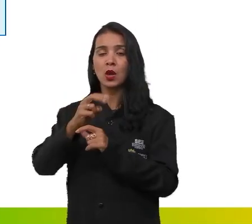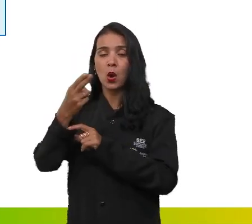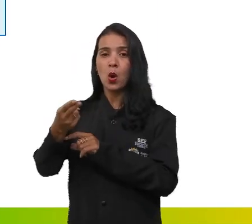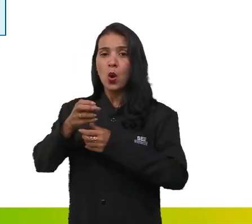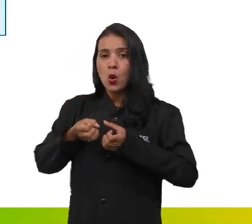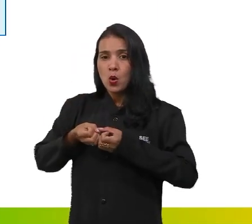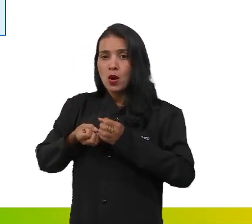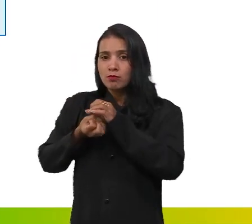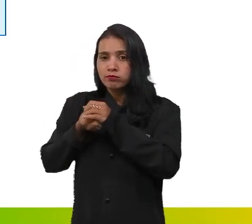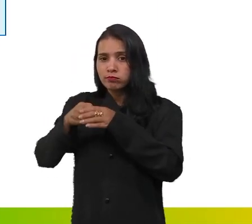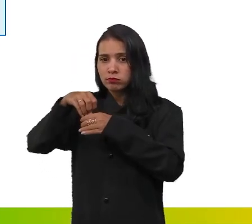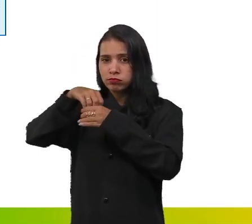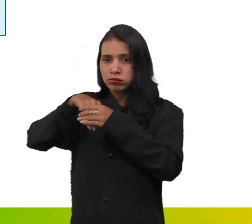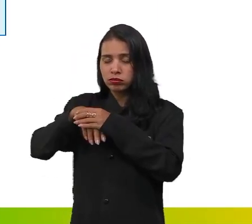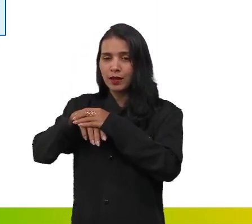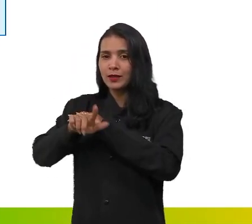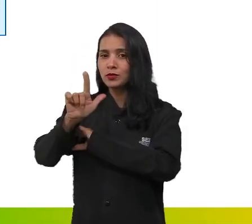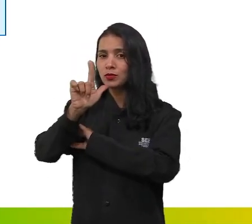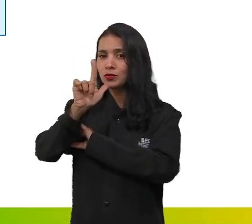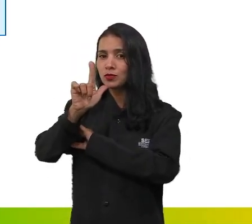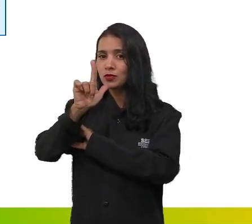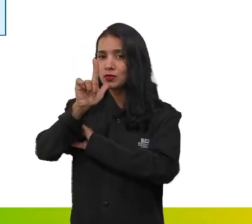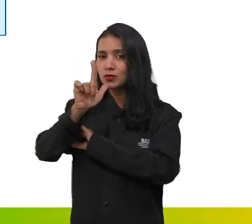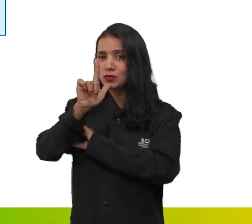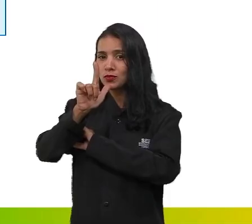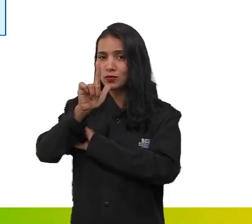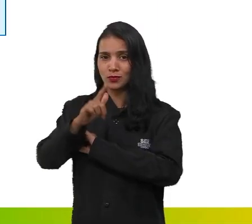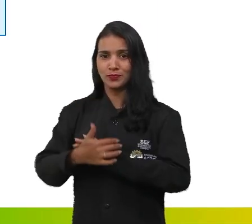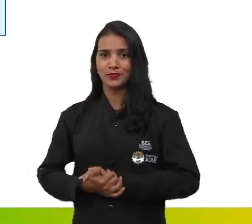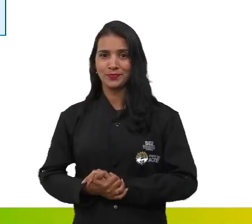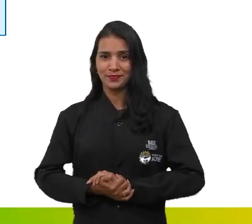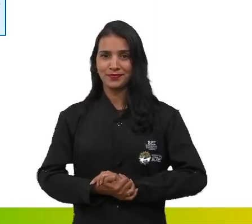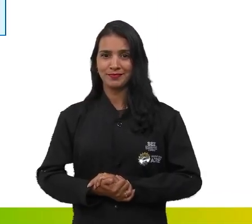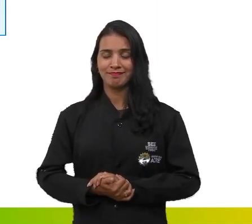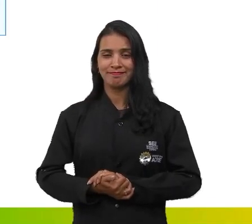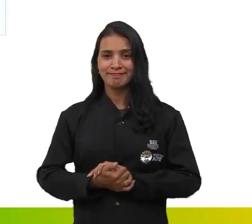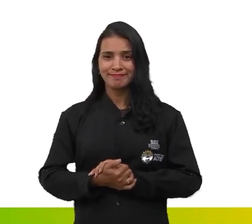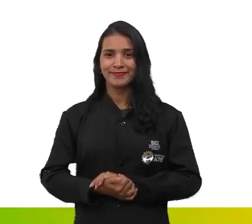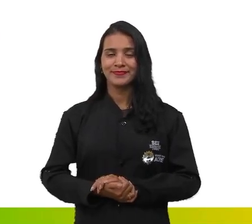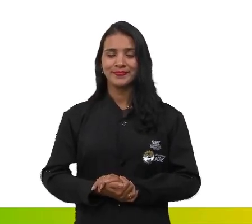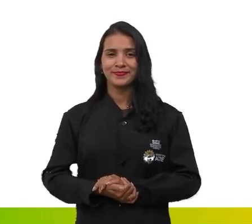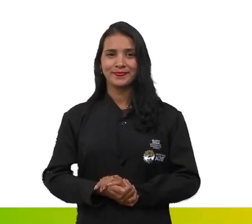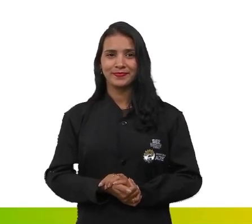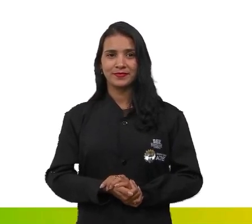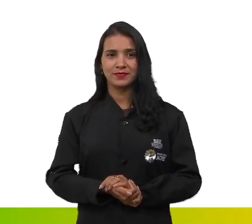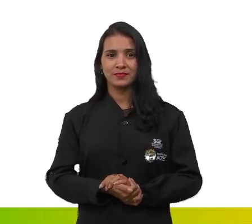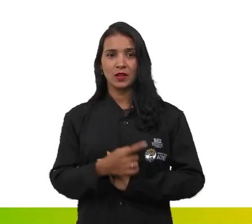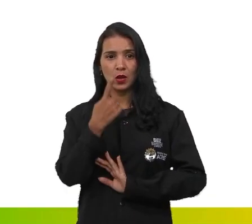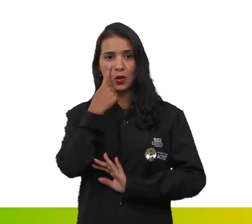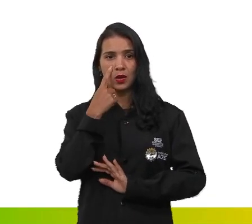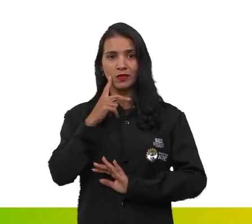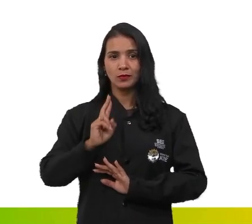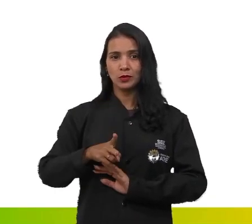essas características aqui no decorrer da nossa aula, tá ok? Então, seguindo aqui, pessoal, olha